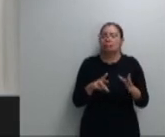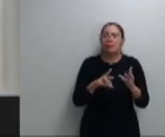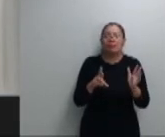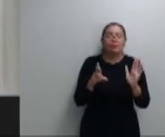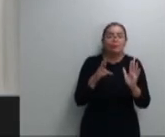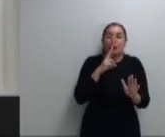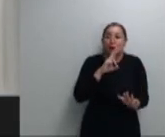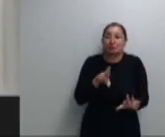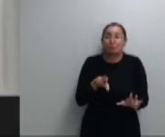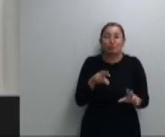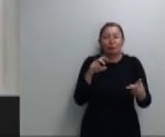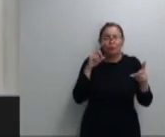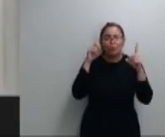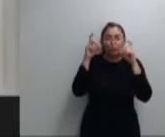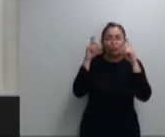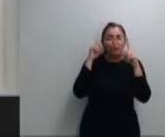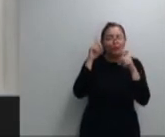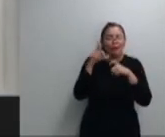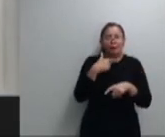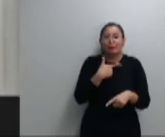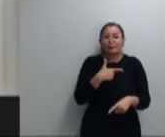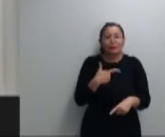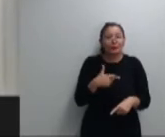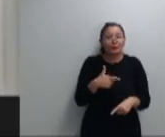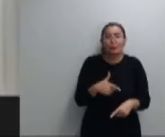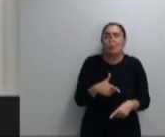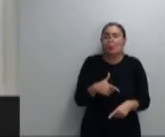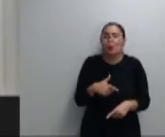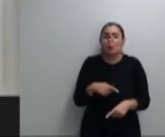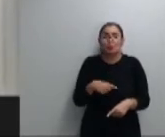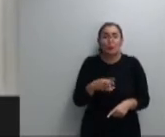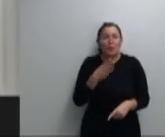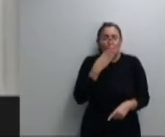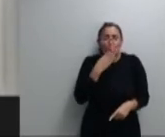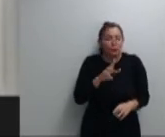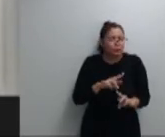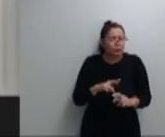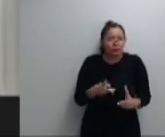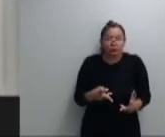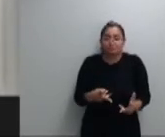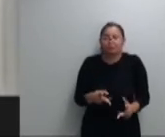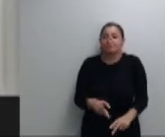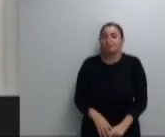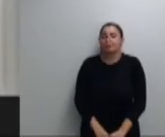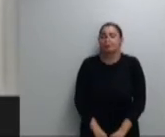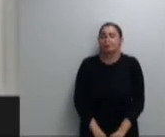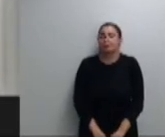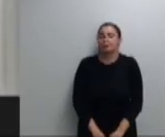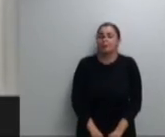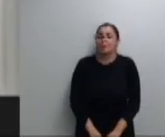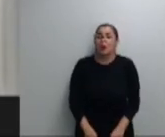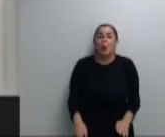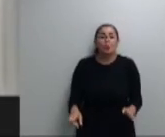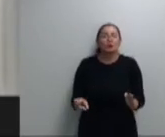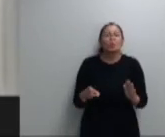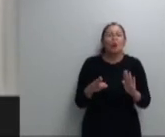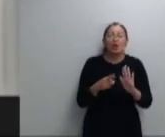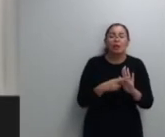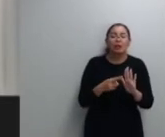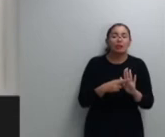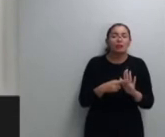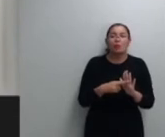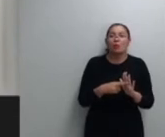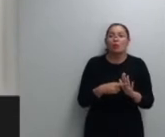em relação ao segundo, porque há duas causas de pedir diferentes. O senhor relator considerou prejudicada a segunda